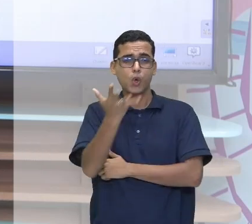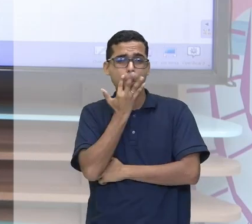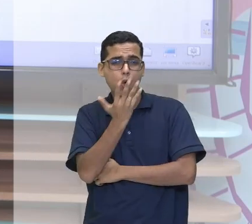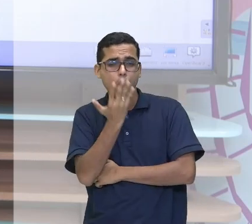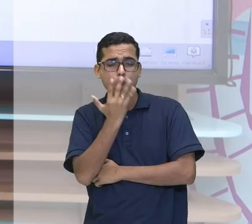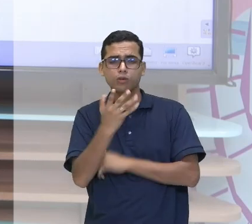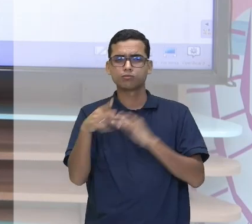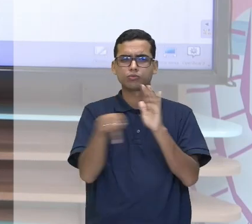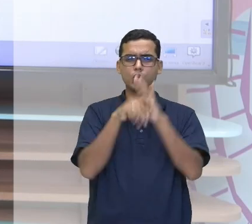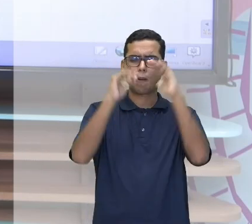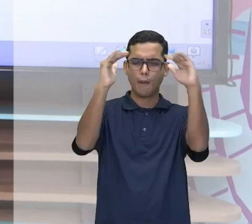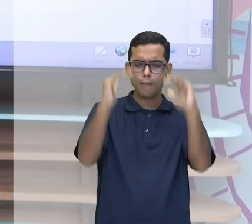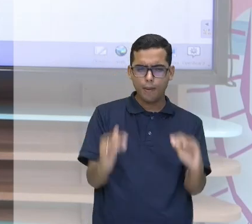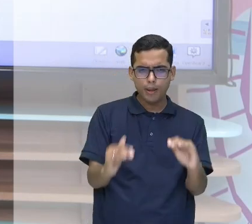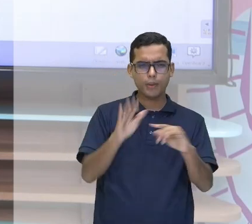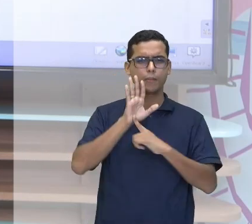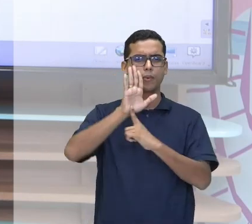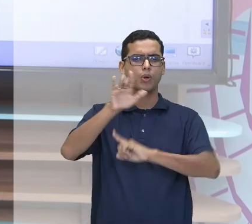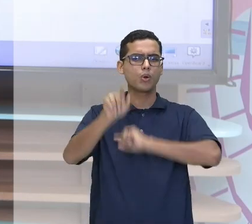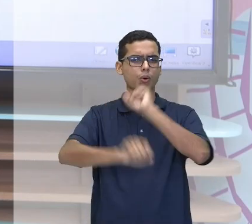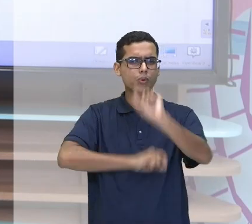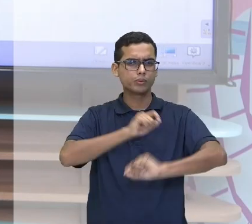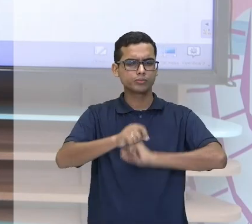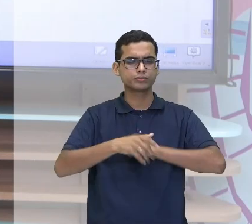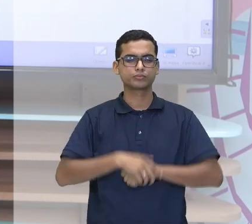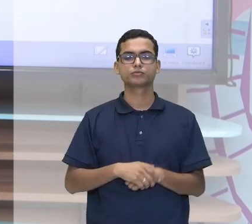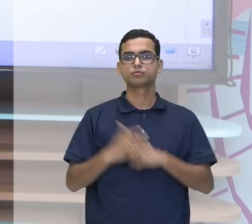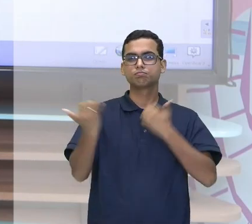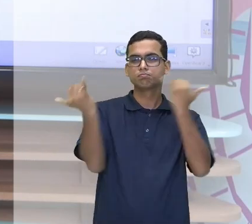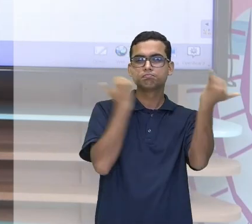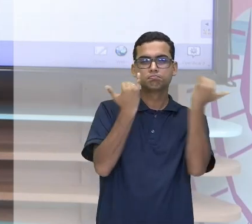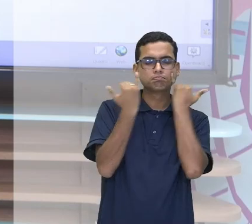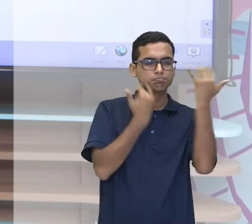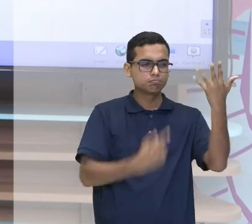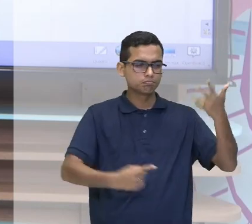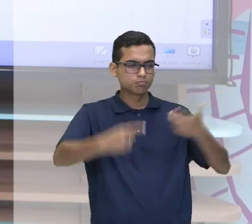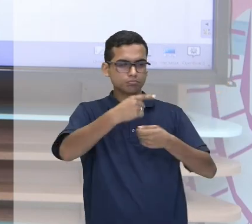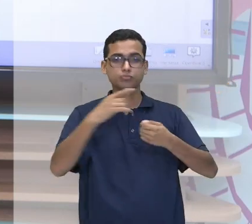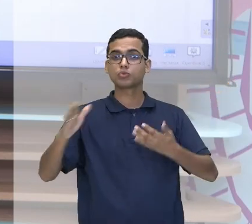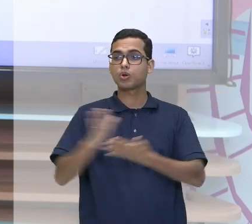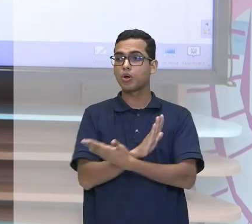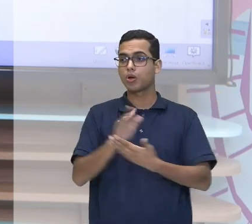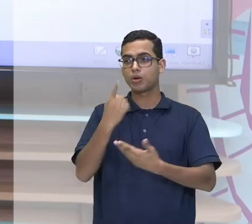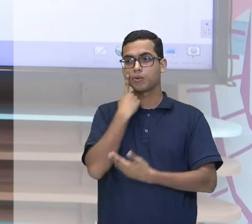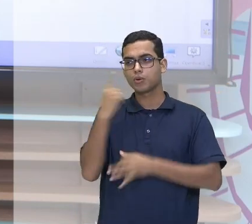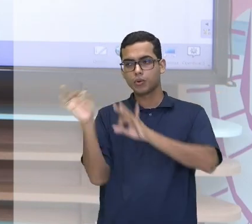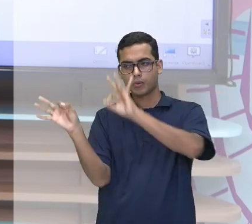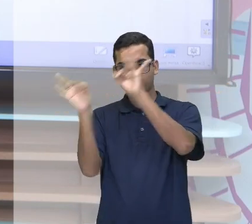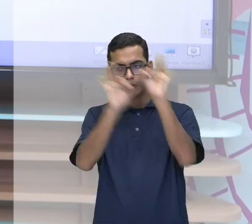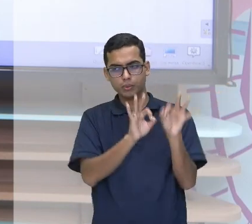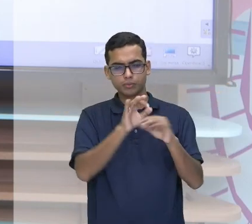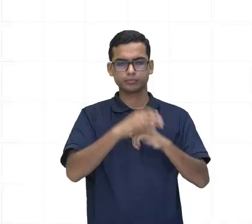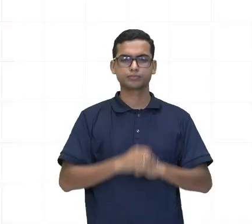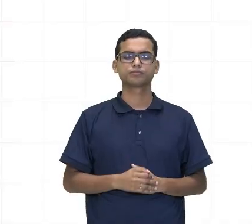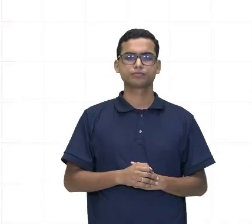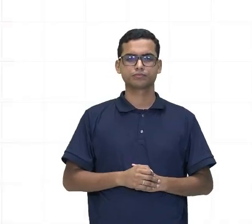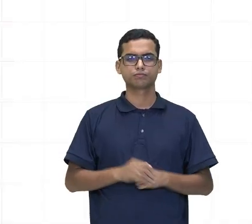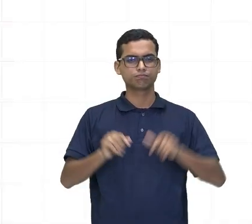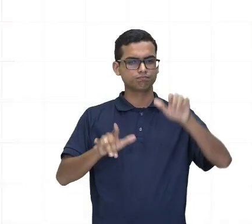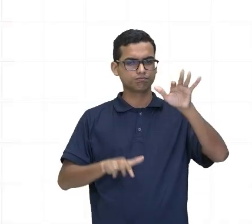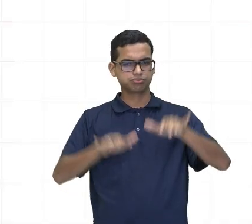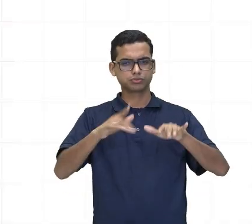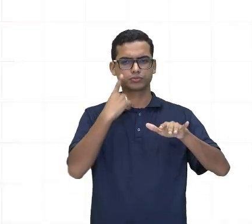da pirâmide, eles vão indicar para a gente algumas informações. Então, vamos observar agora a pirâmide, aí na imagem